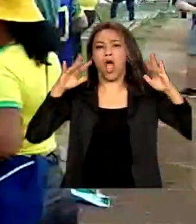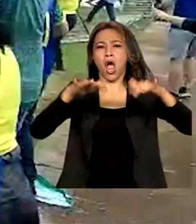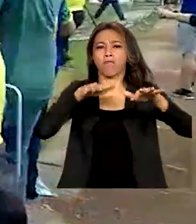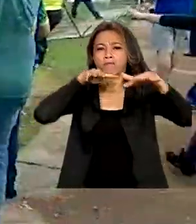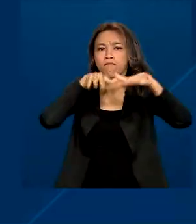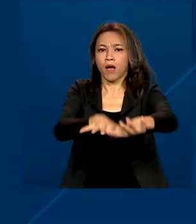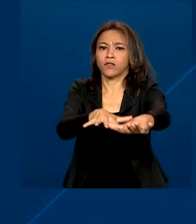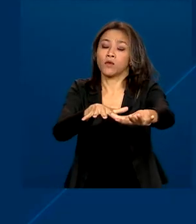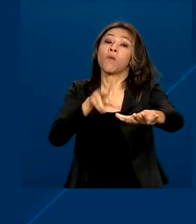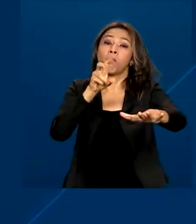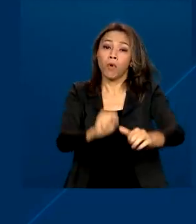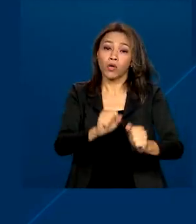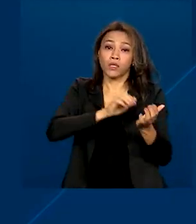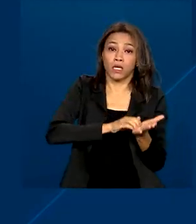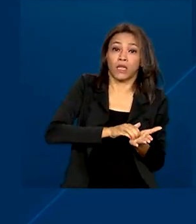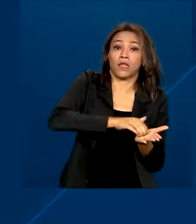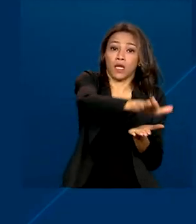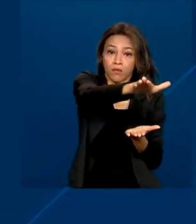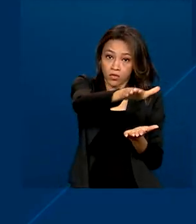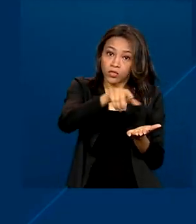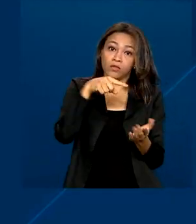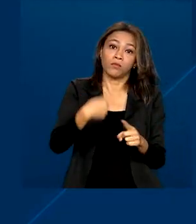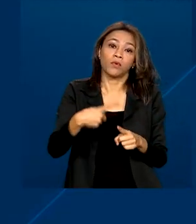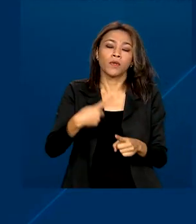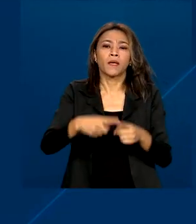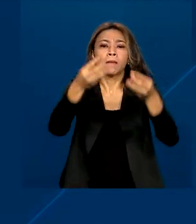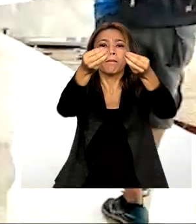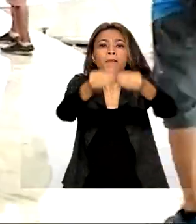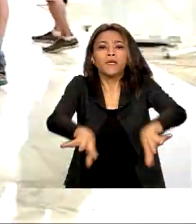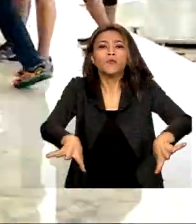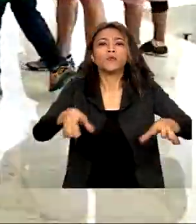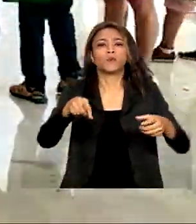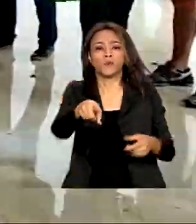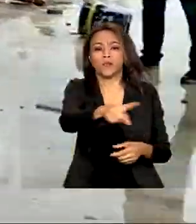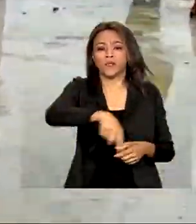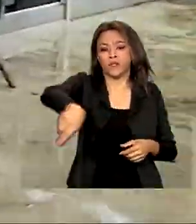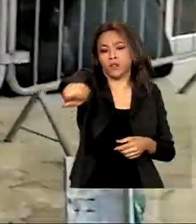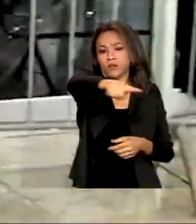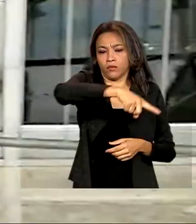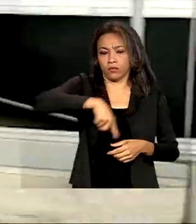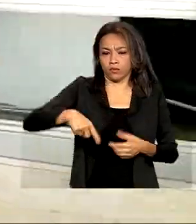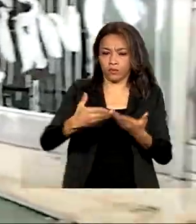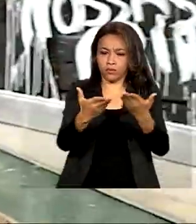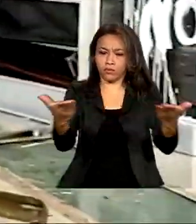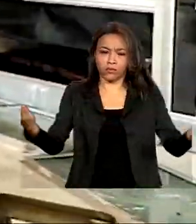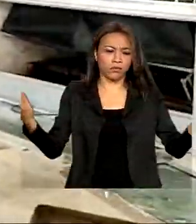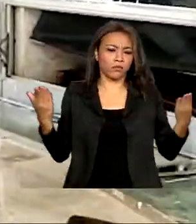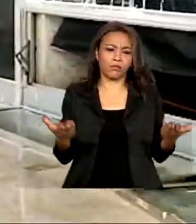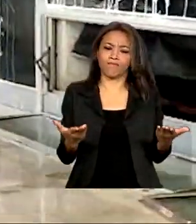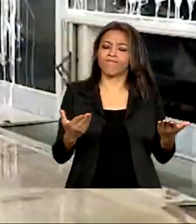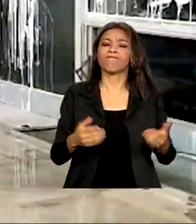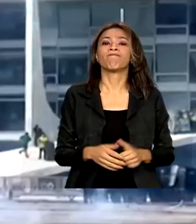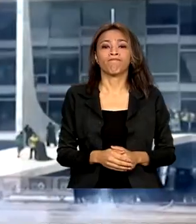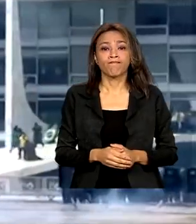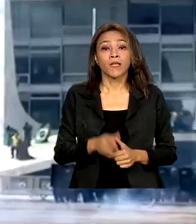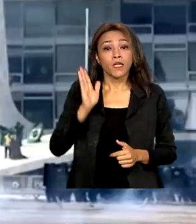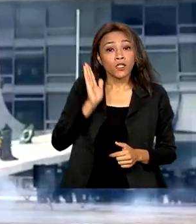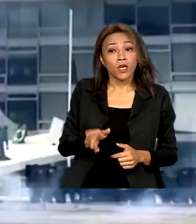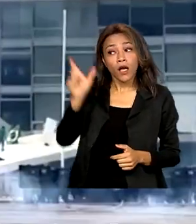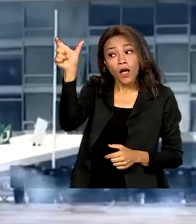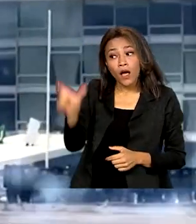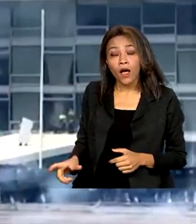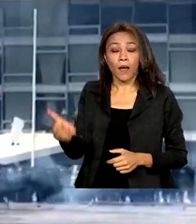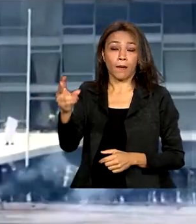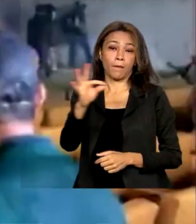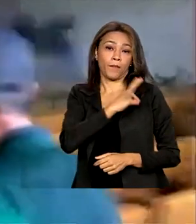Eles podem ser demitidos por lesão aos cofres públicos e dilapidação do patrimônio nacional. Já a Polícia Federal